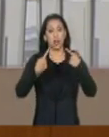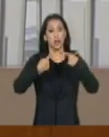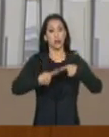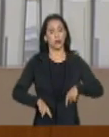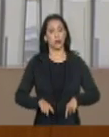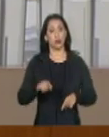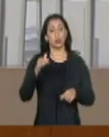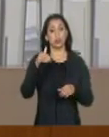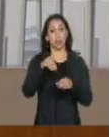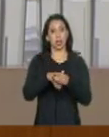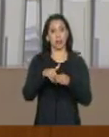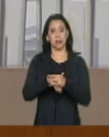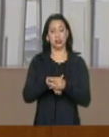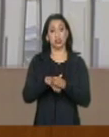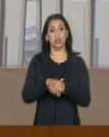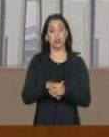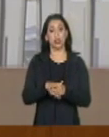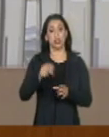fora condenado